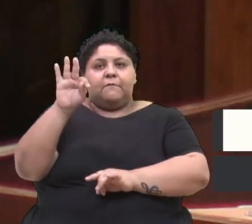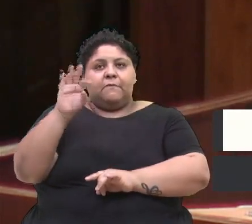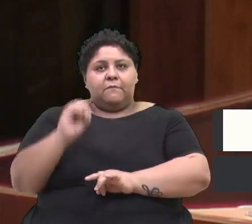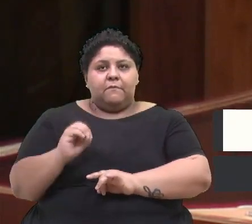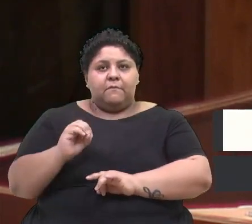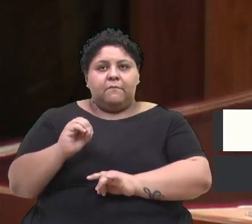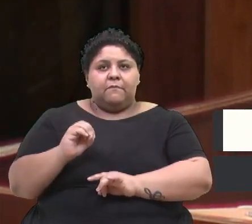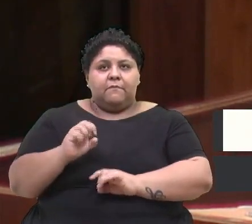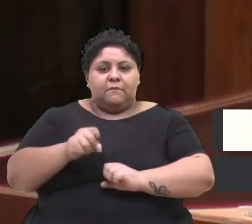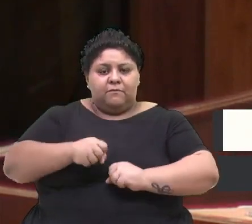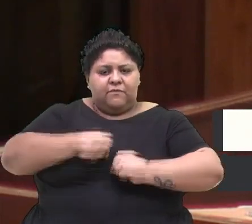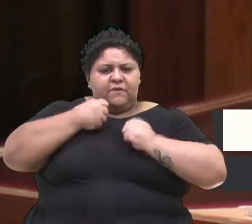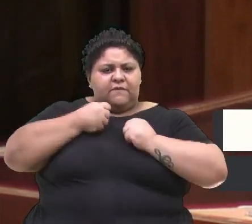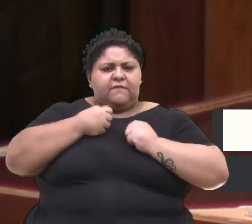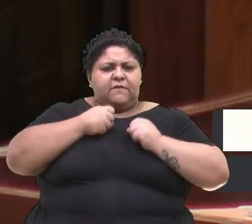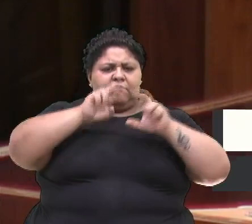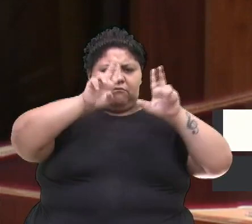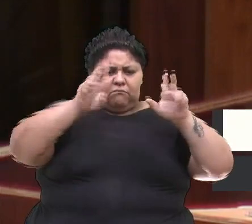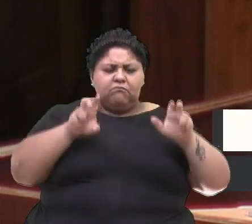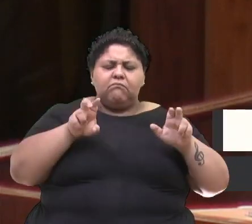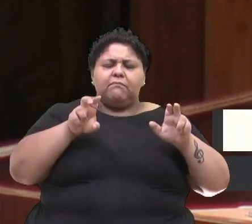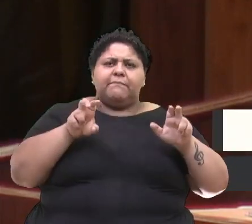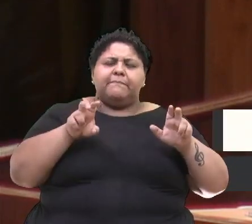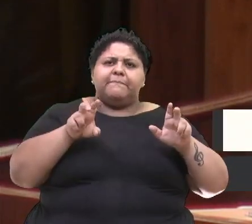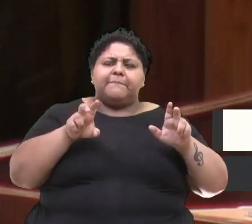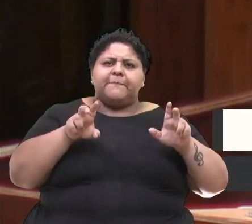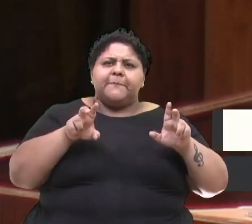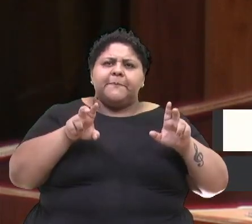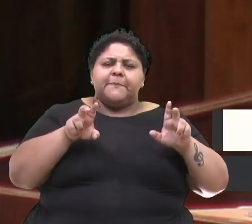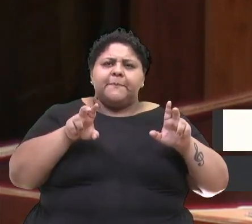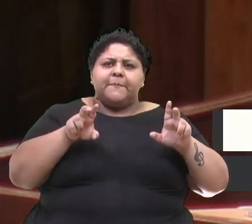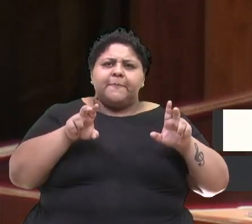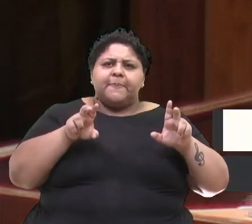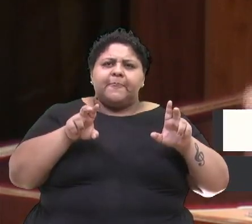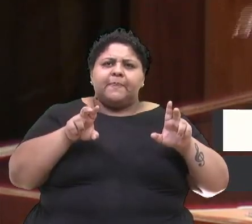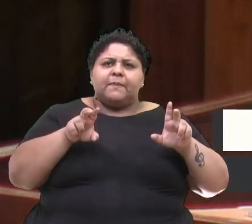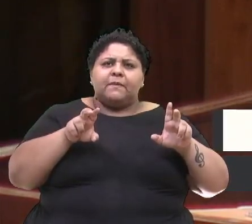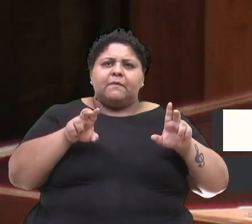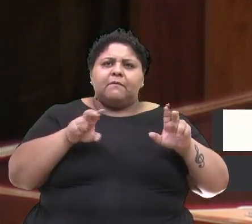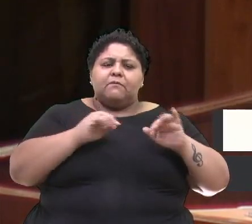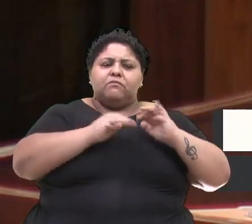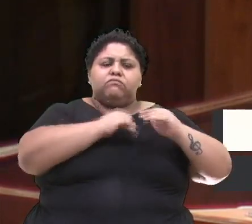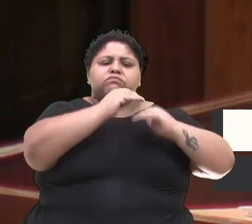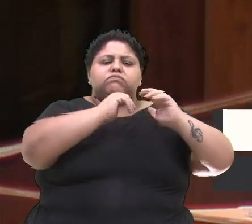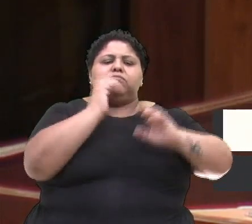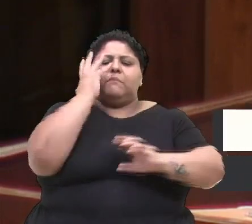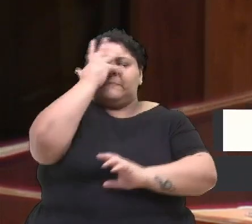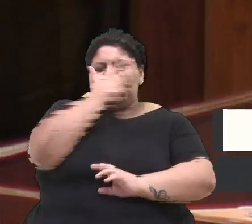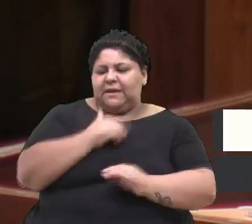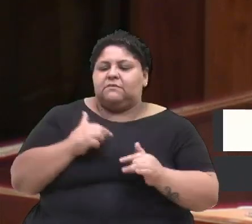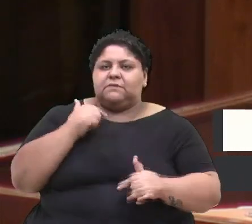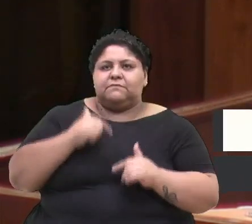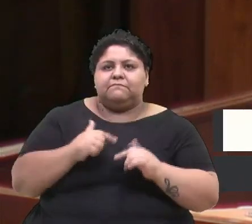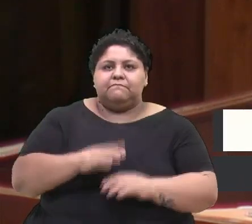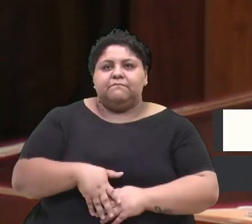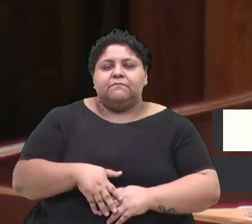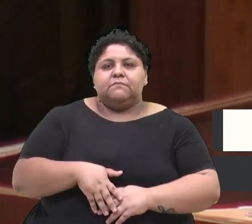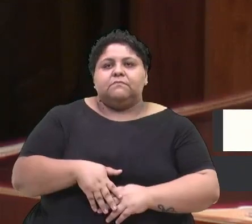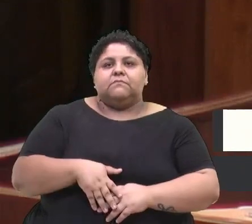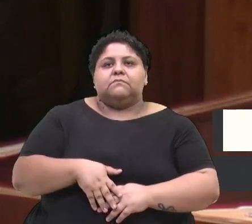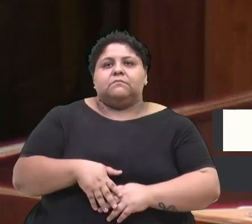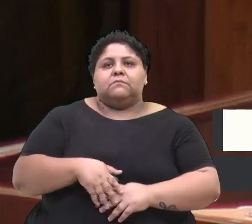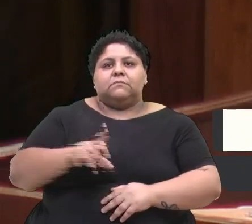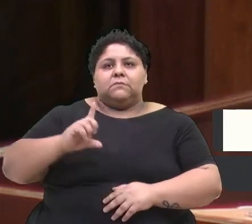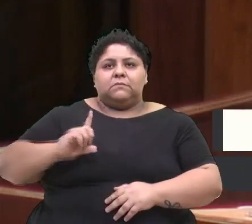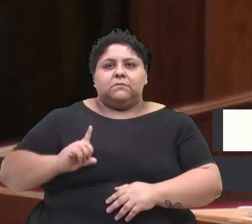que defende suas causas e que desenvolve um belo trabalho, enquanto o de Carlos